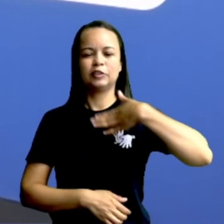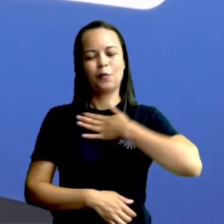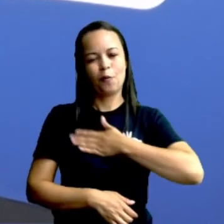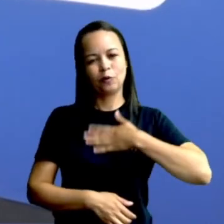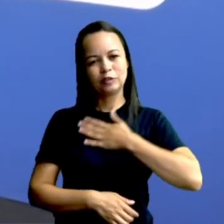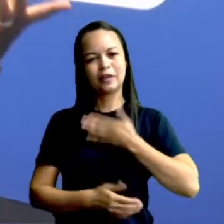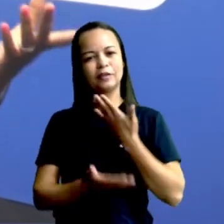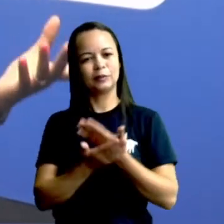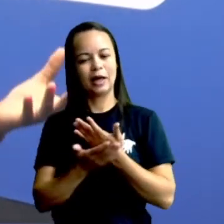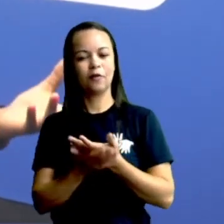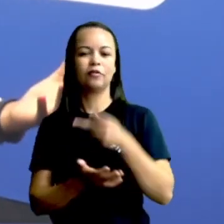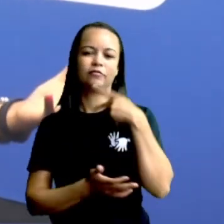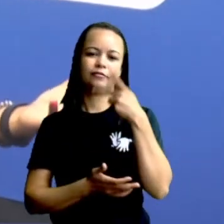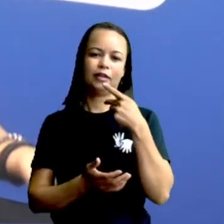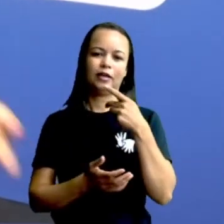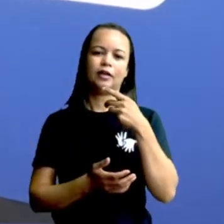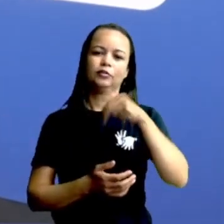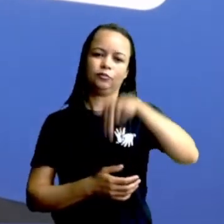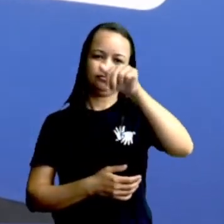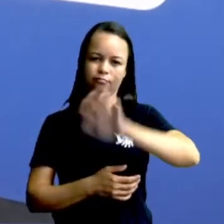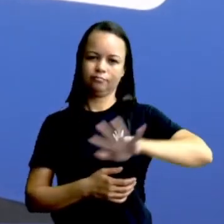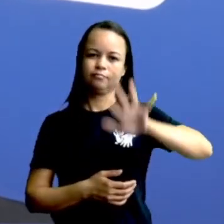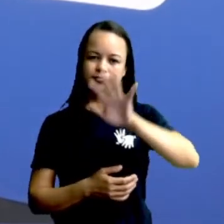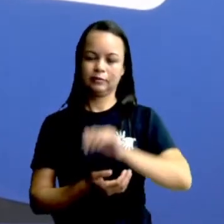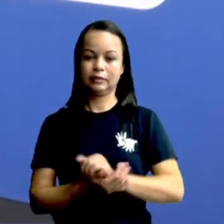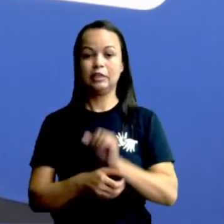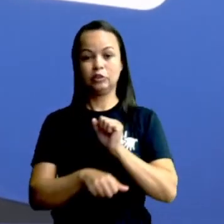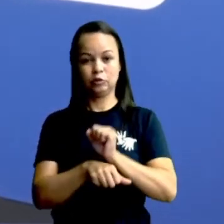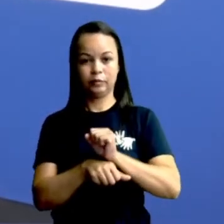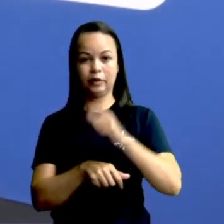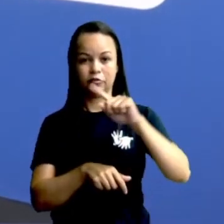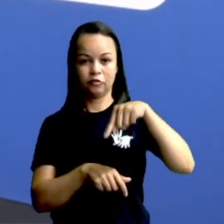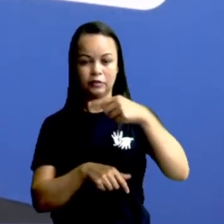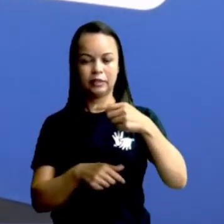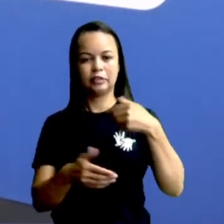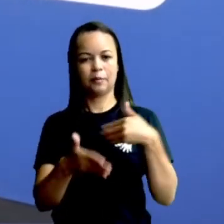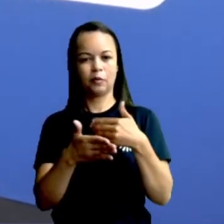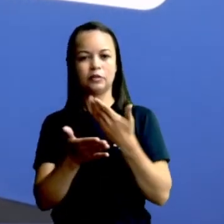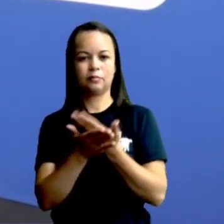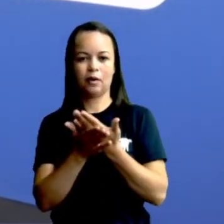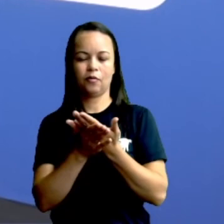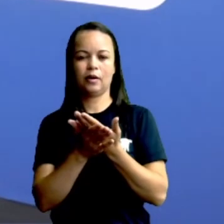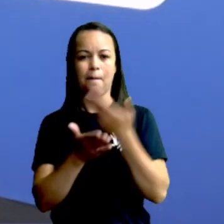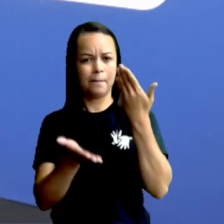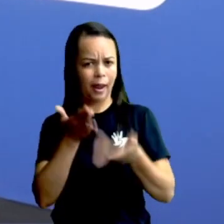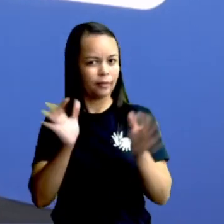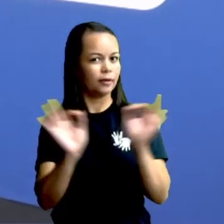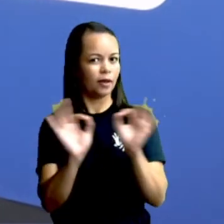nossa aula, falando um pouquinho sobre o nosso Nordeste. E eu espero vocês na próxima aula. Não